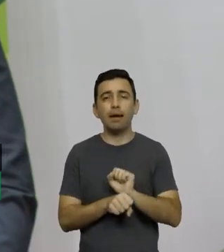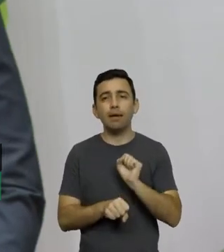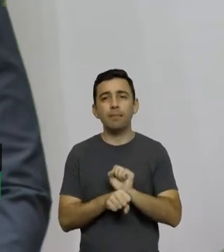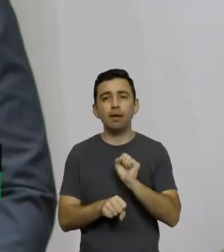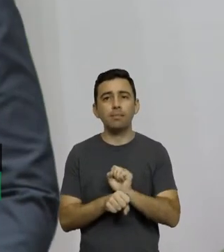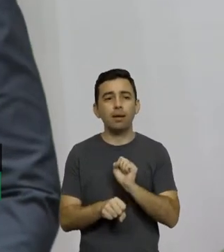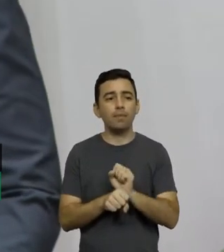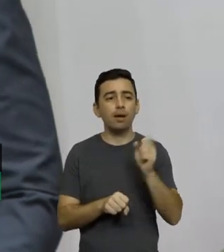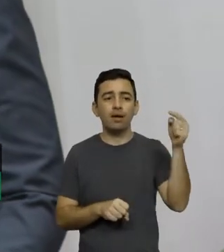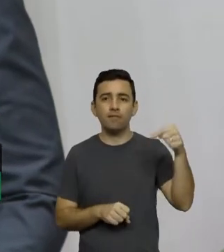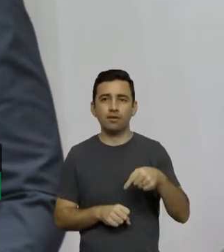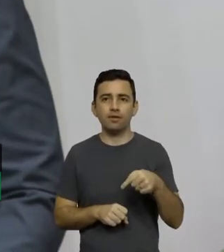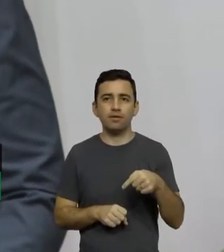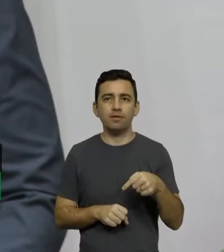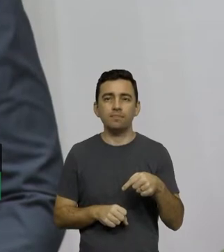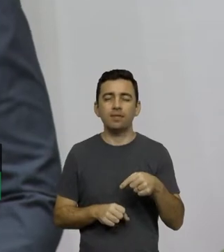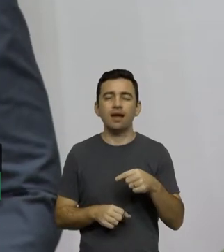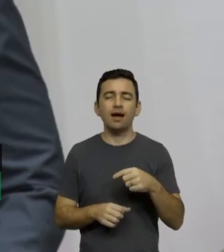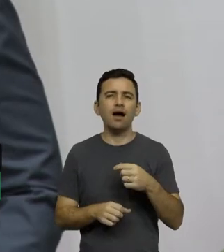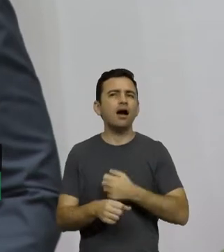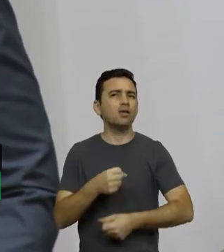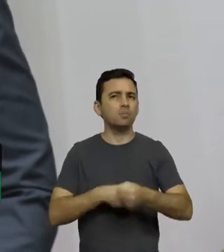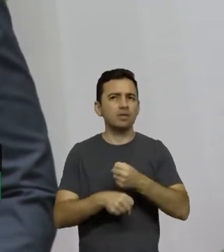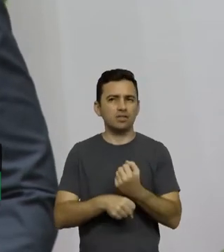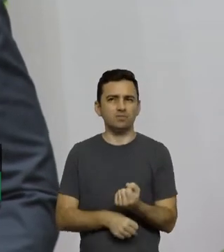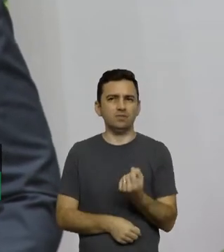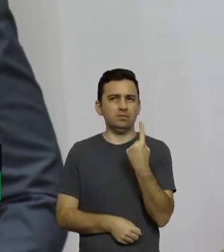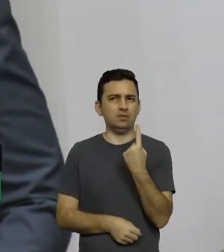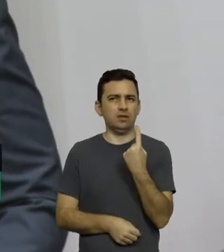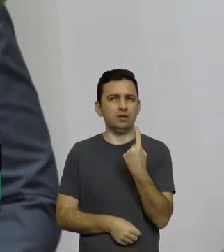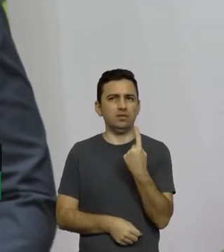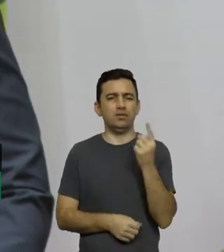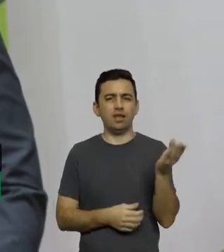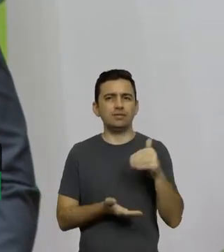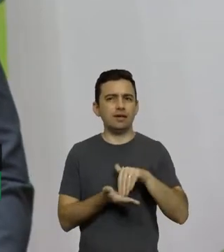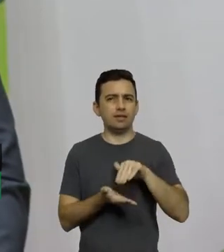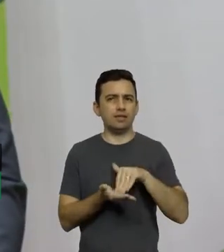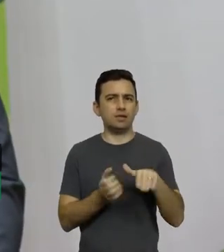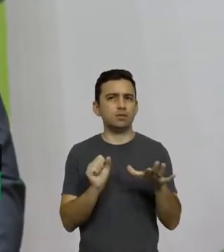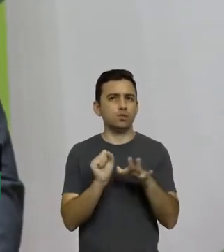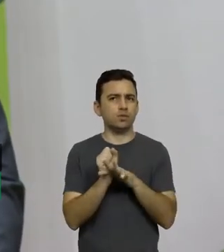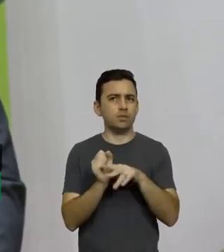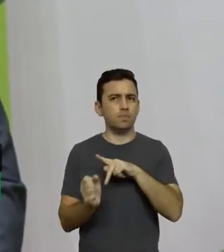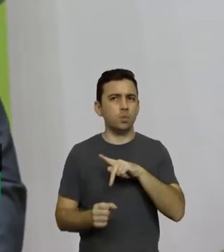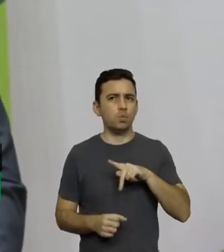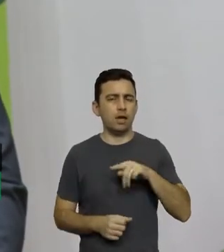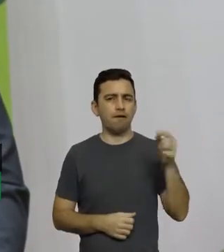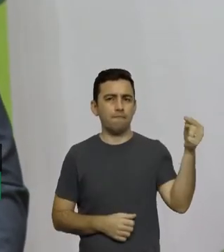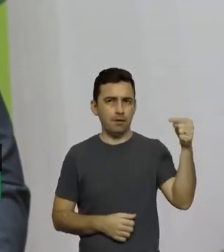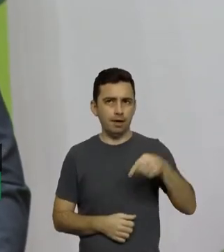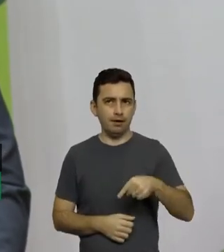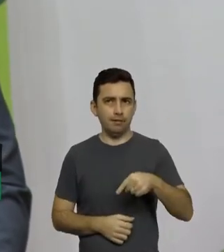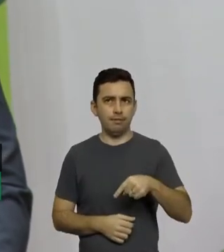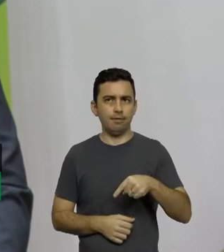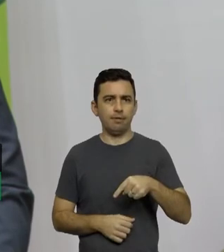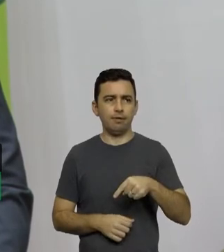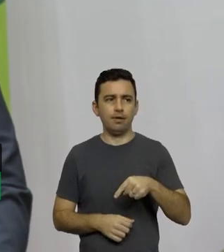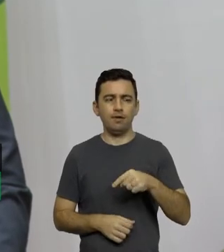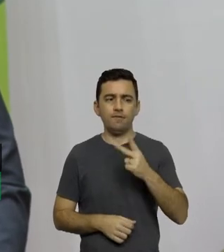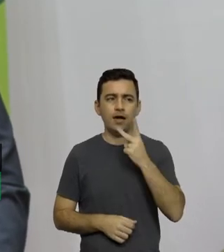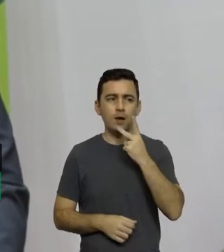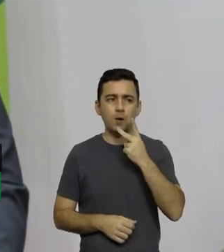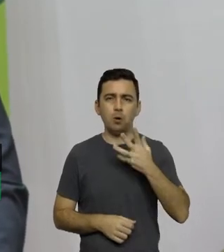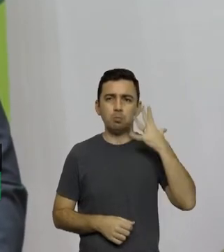causa estranheza que, em abril do ano passado, o seu secretário de Segurança Pública esteve aqui e disse, da própria boca